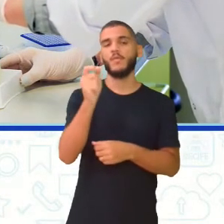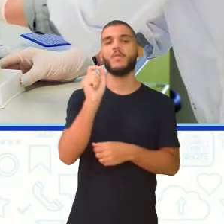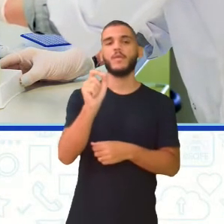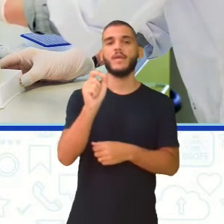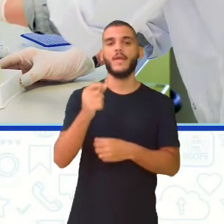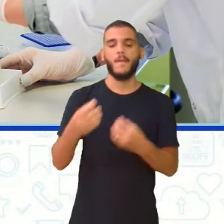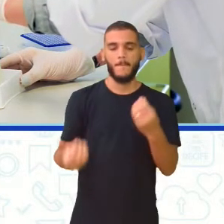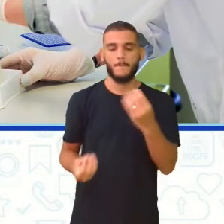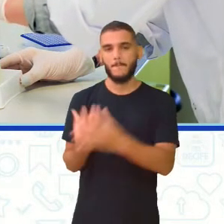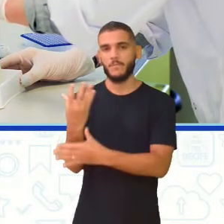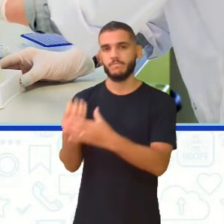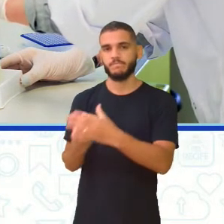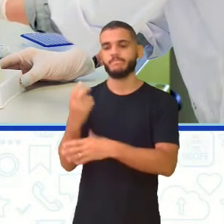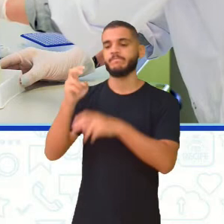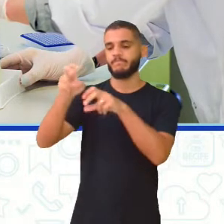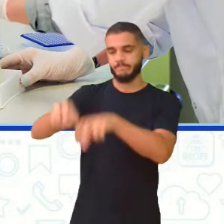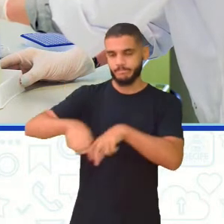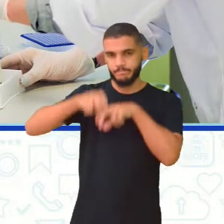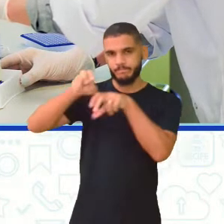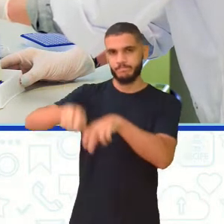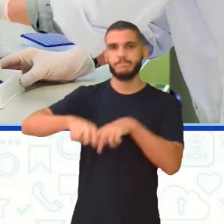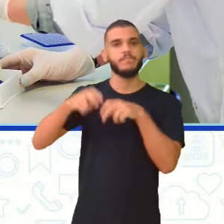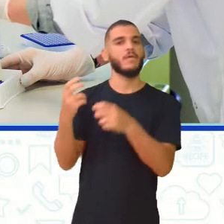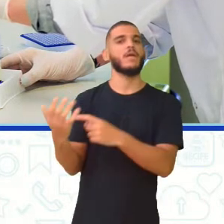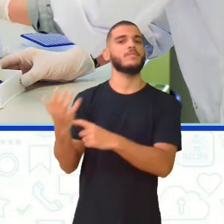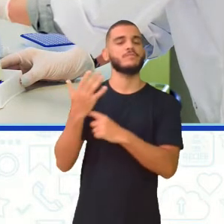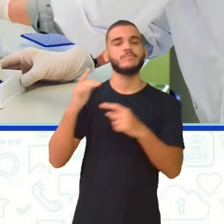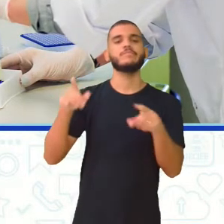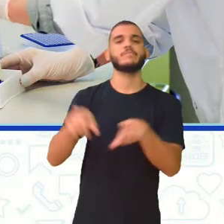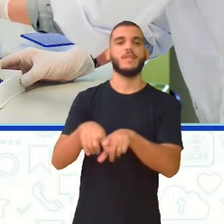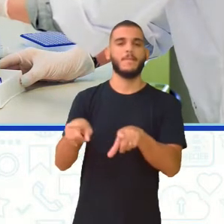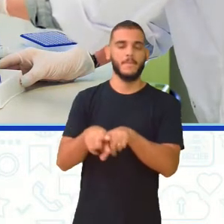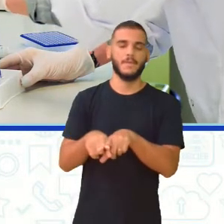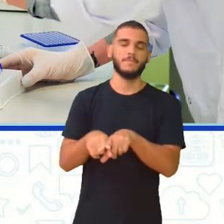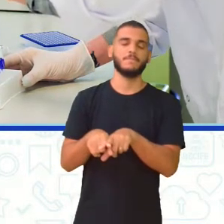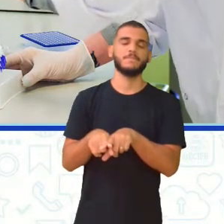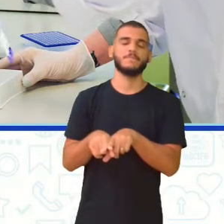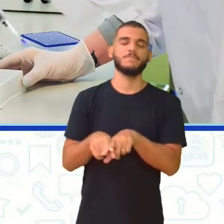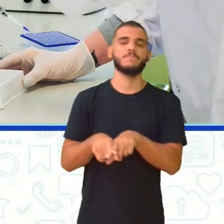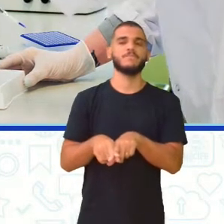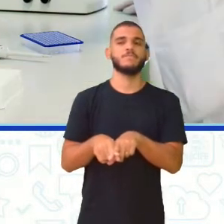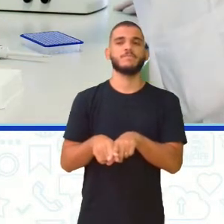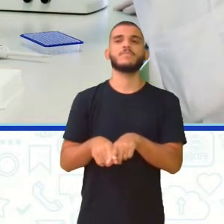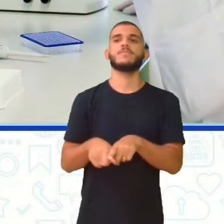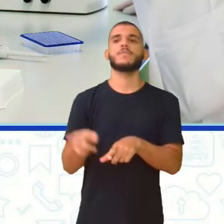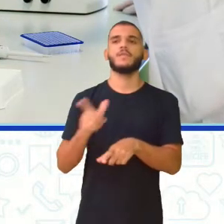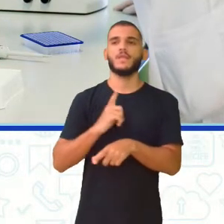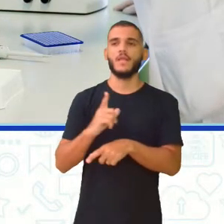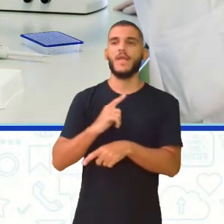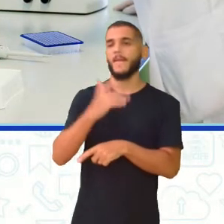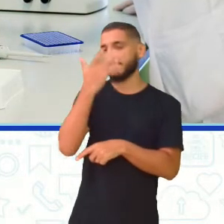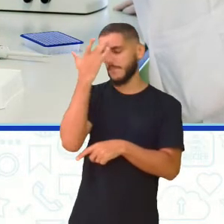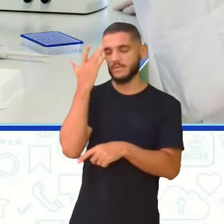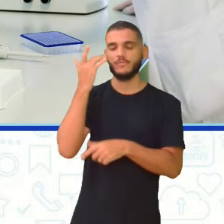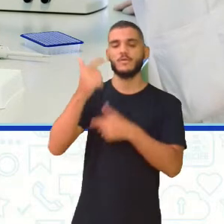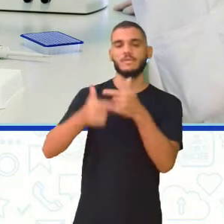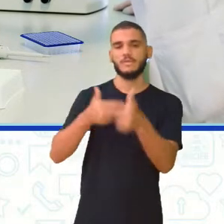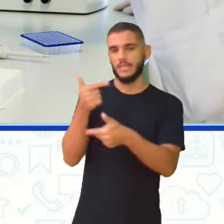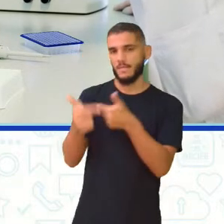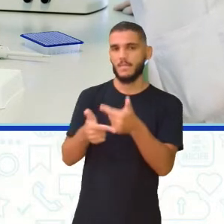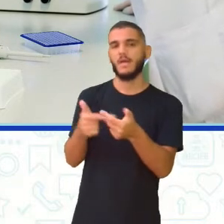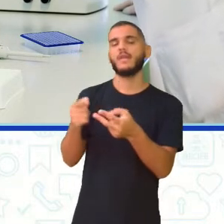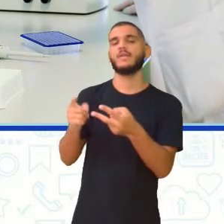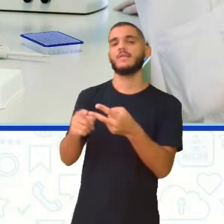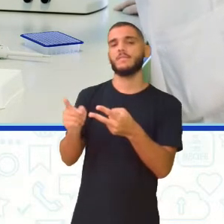Essa produtividade agrícola vai ajudar. E se está sendo ajudado, vai ganhar o agricultor e também vai ganhar o